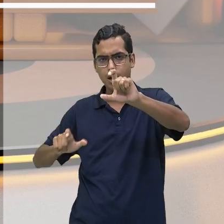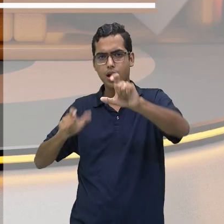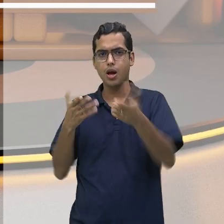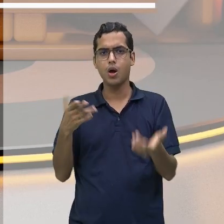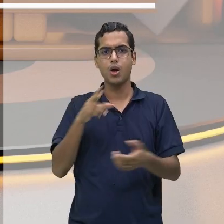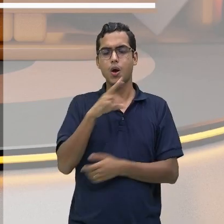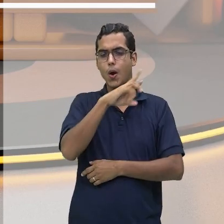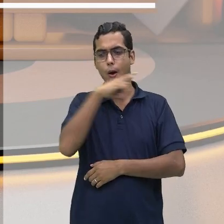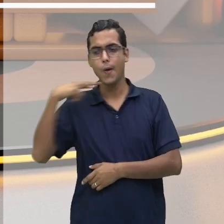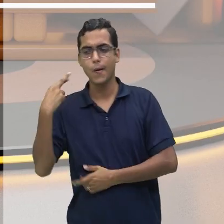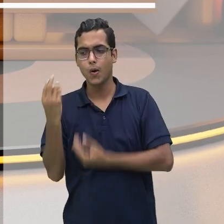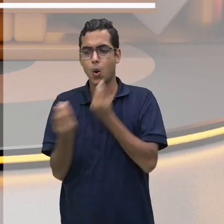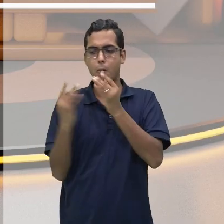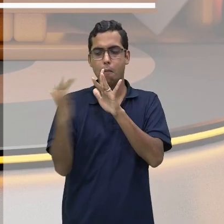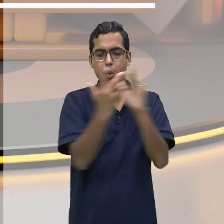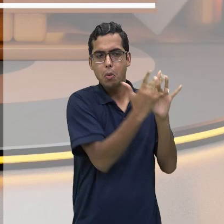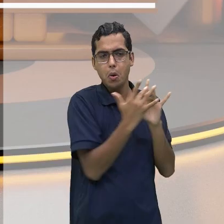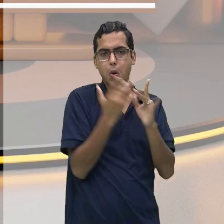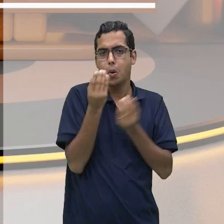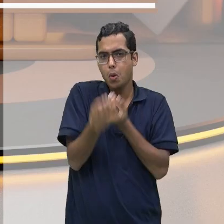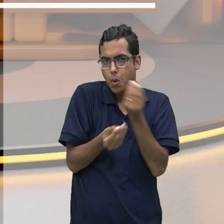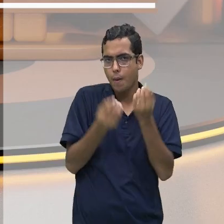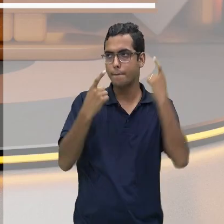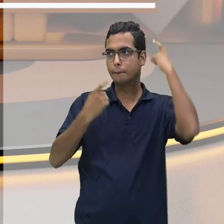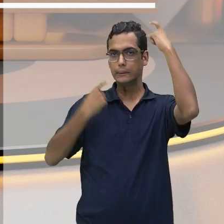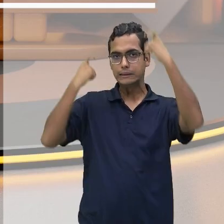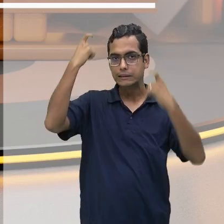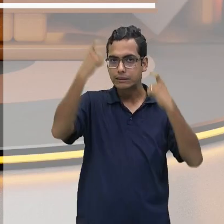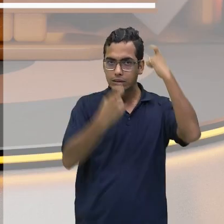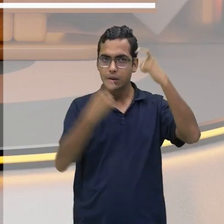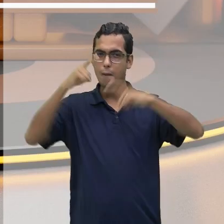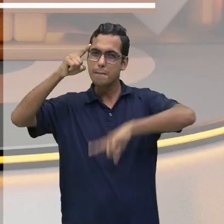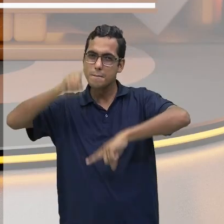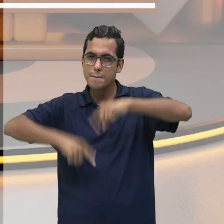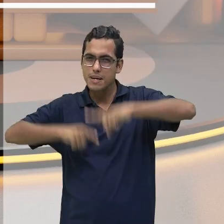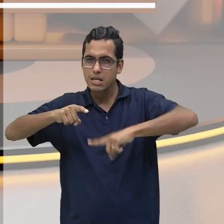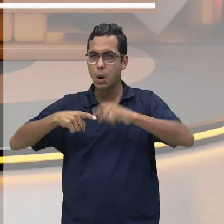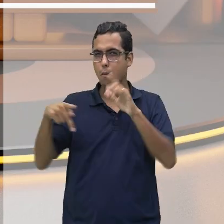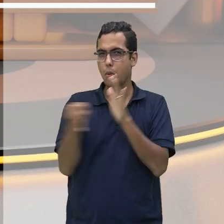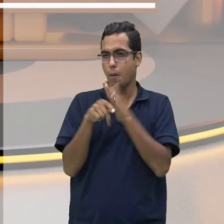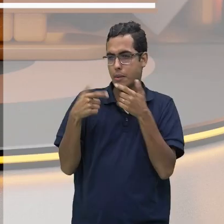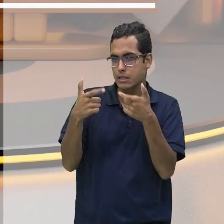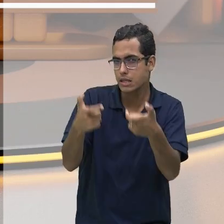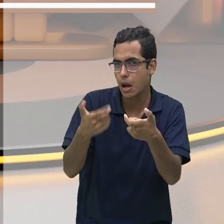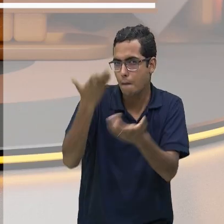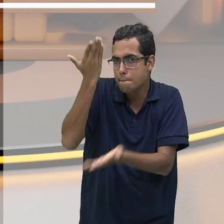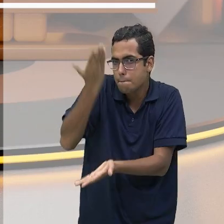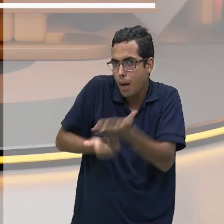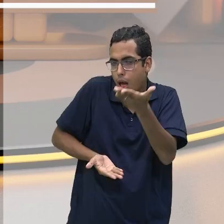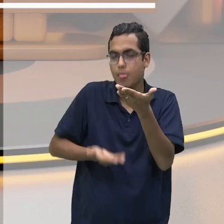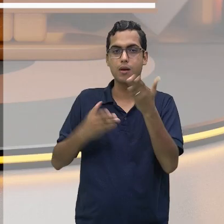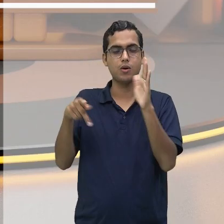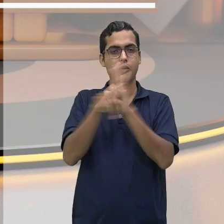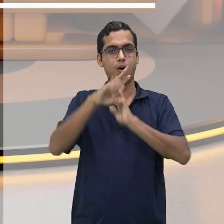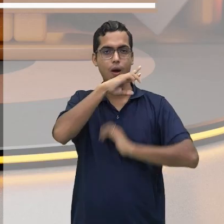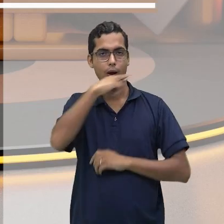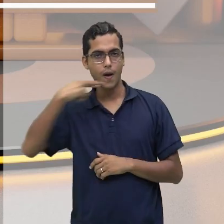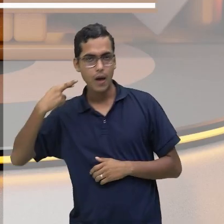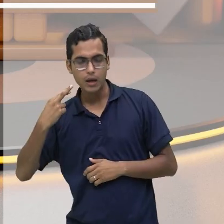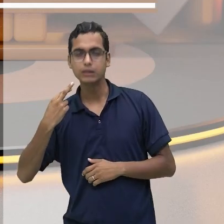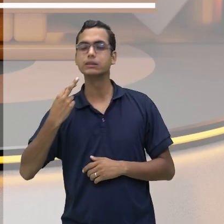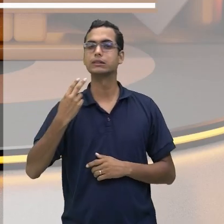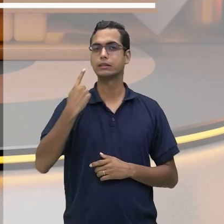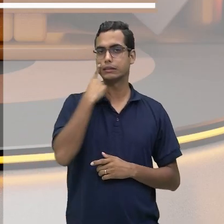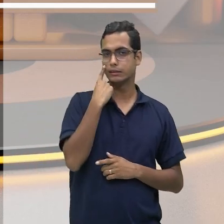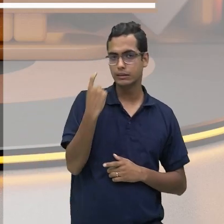manter esse contato? Será que eu vou perder todo esse meu material? Então, a Rússia ela começa, né, a ter essa preocupação para manter realmente